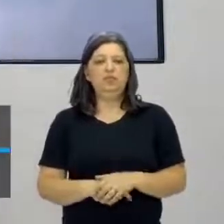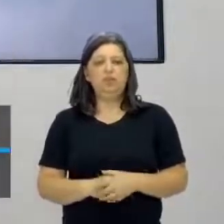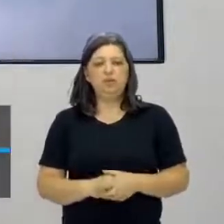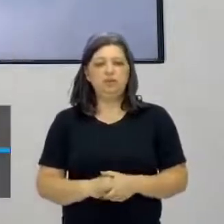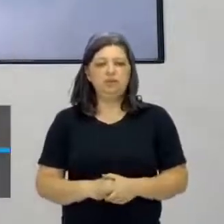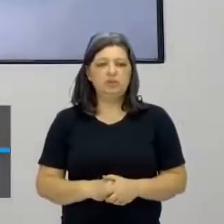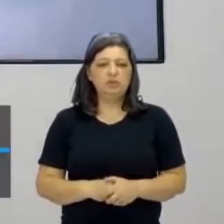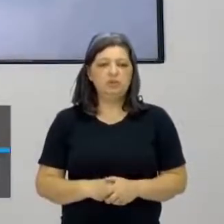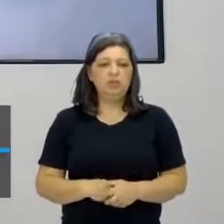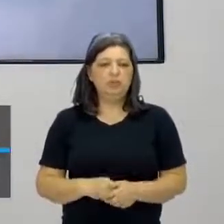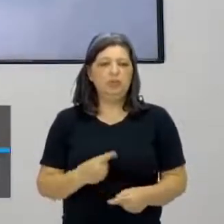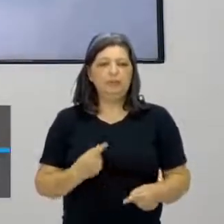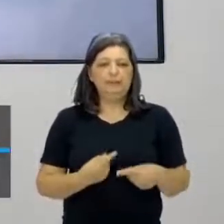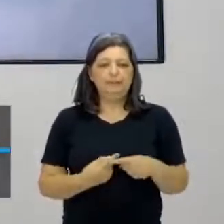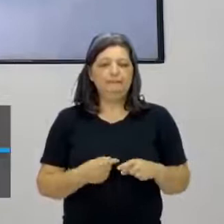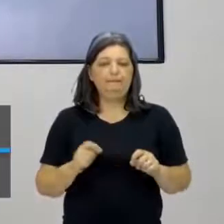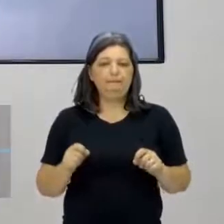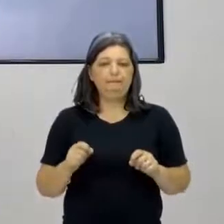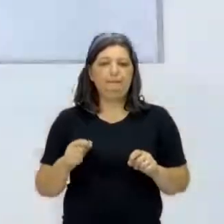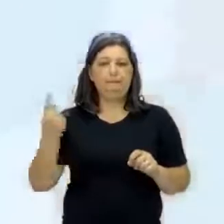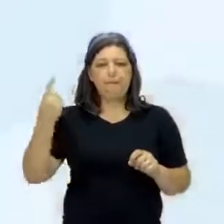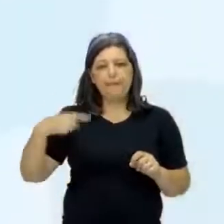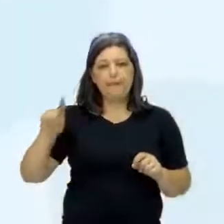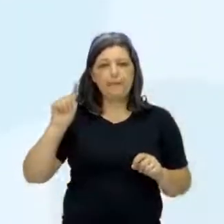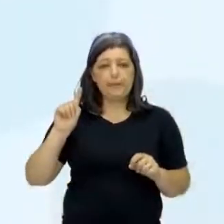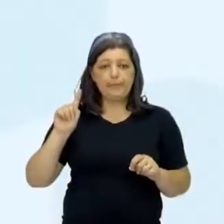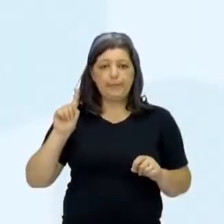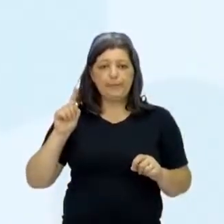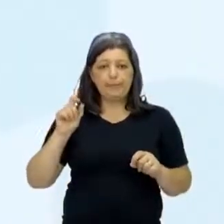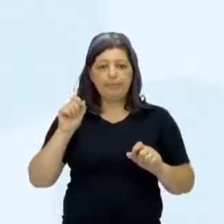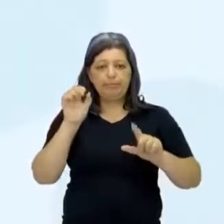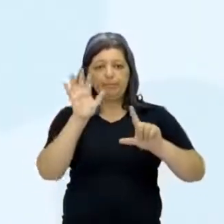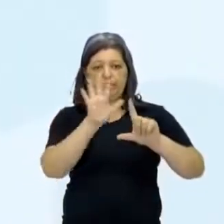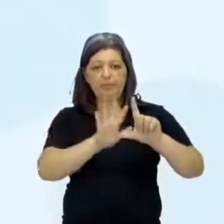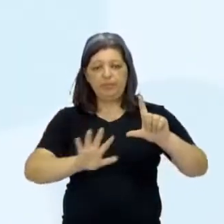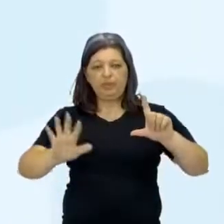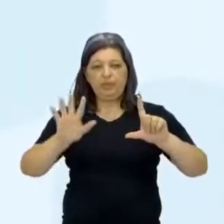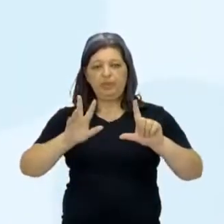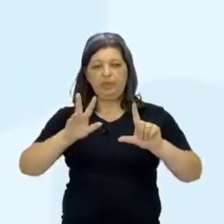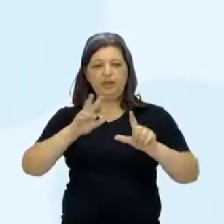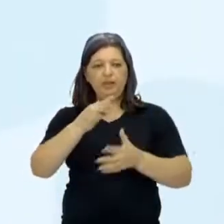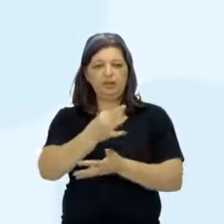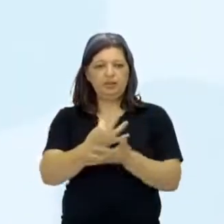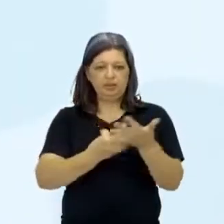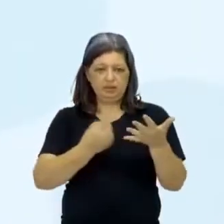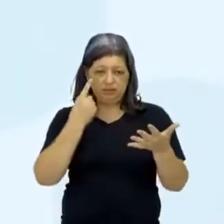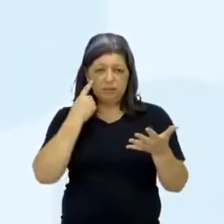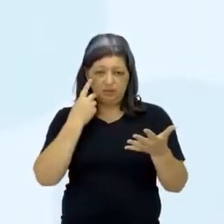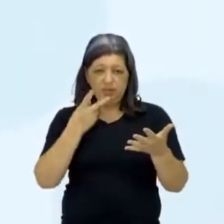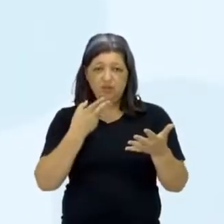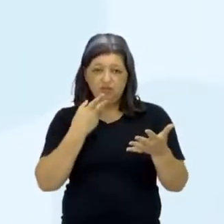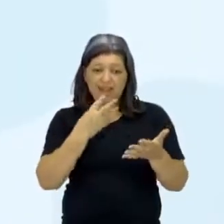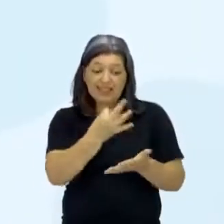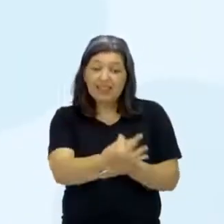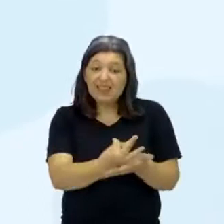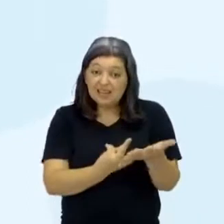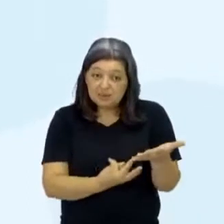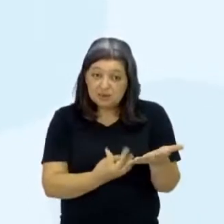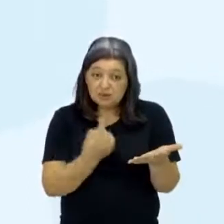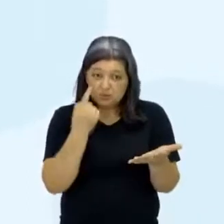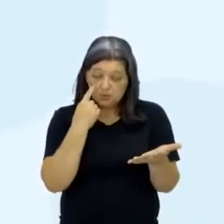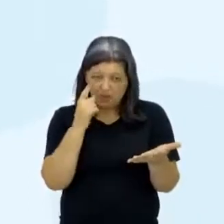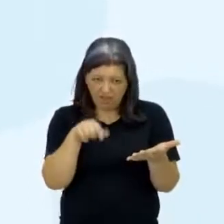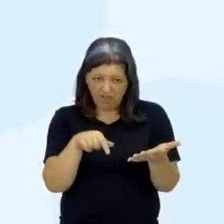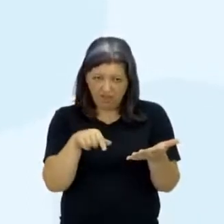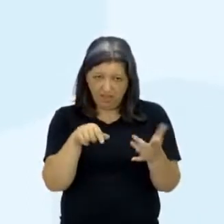lá. Ok. Então, e é o último, a imagem, o texto abaixo, ó. Lembra que eu tô chamando de texto, hein? Texto, imagem também é